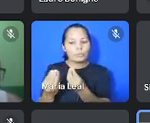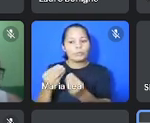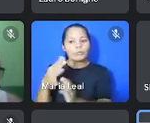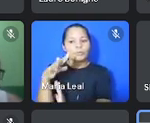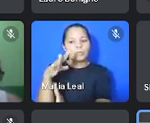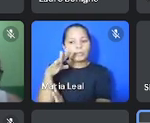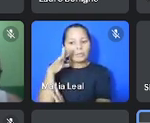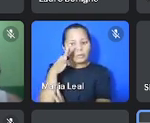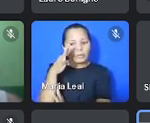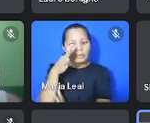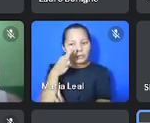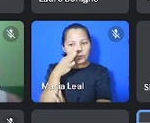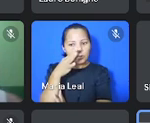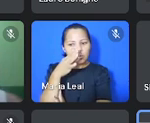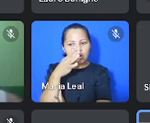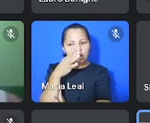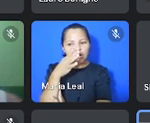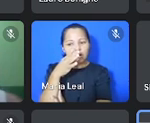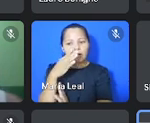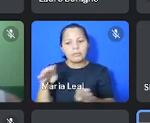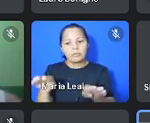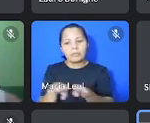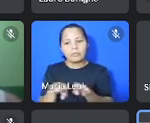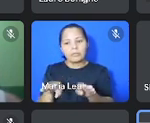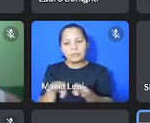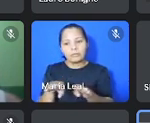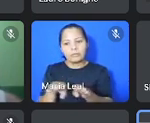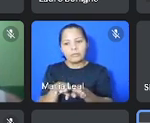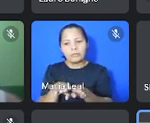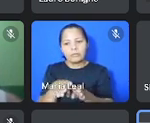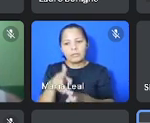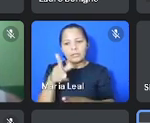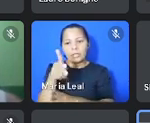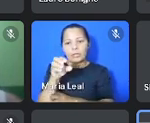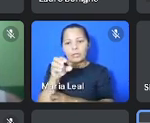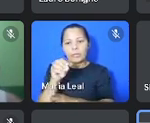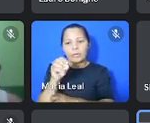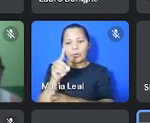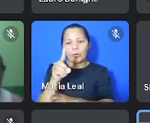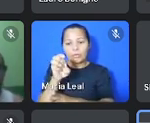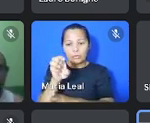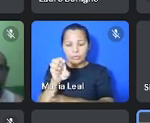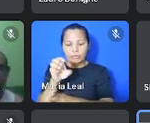vocês fazerem até de podcast, se vocês quiserem, fica ouvindo e vai fazer outra